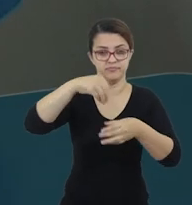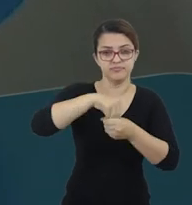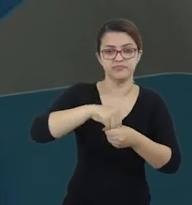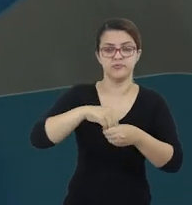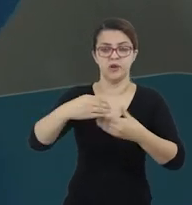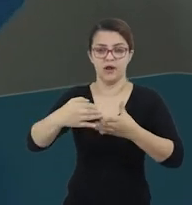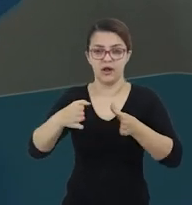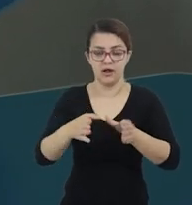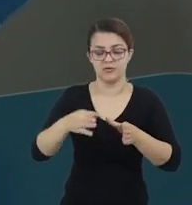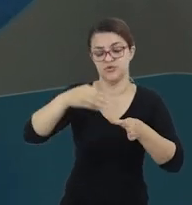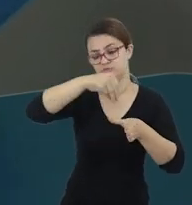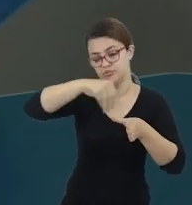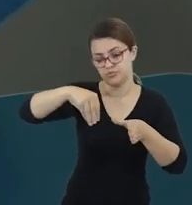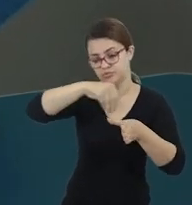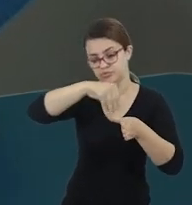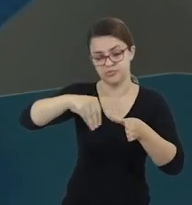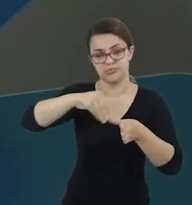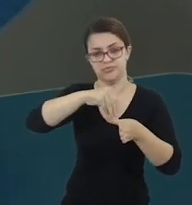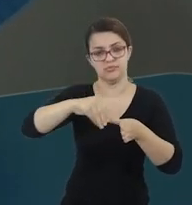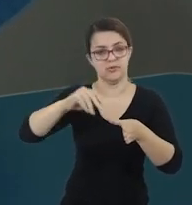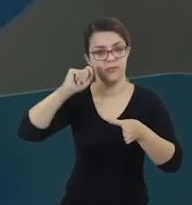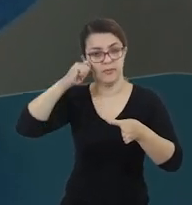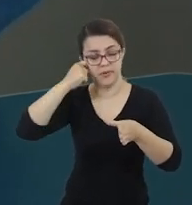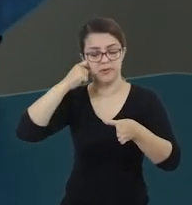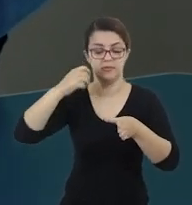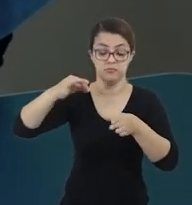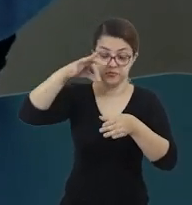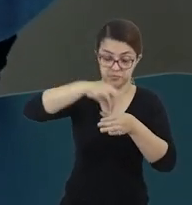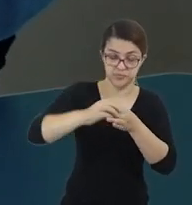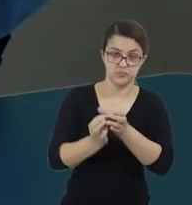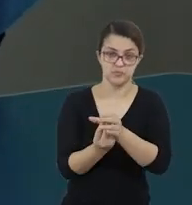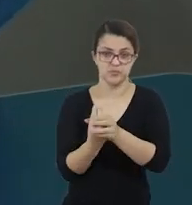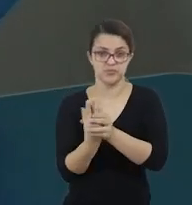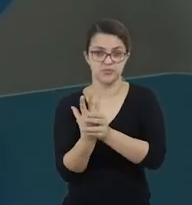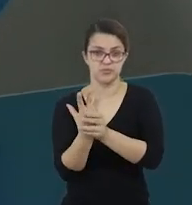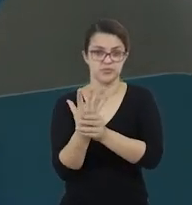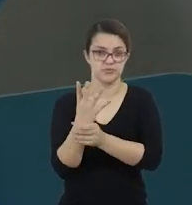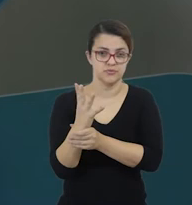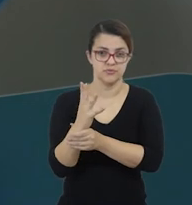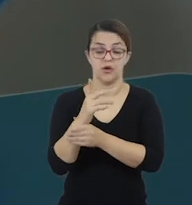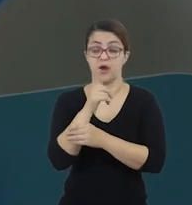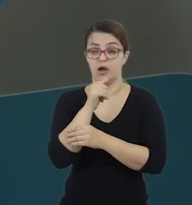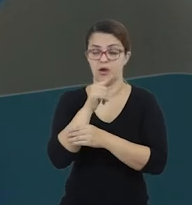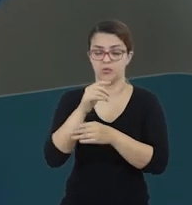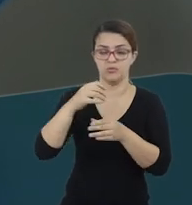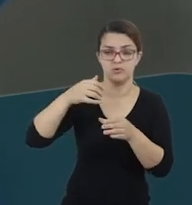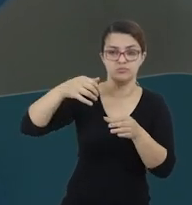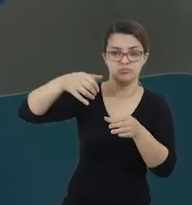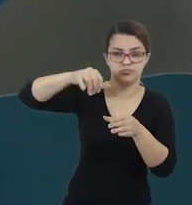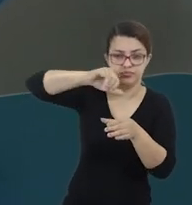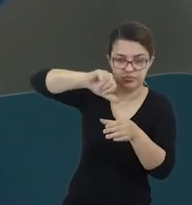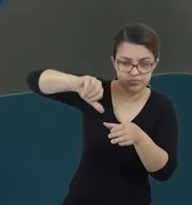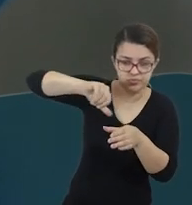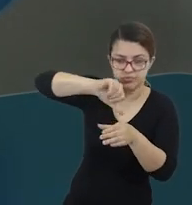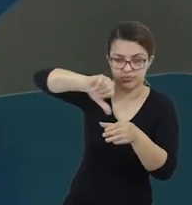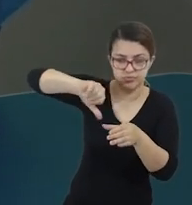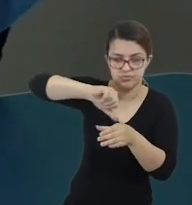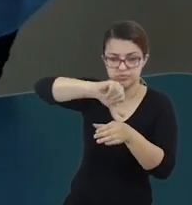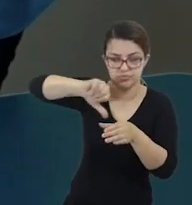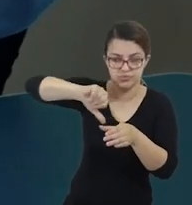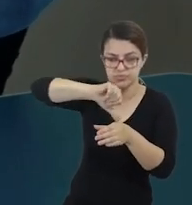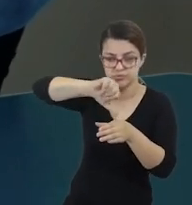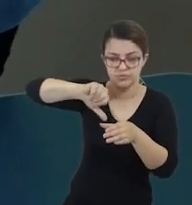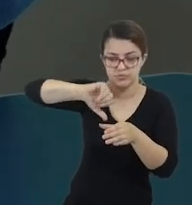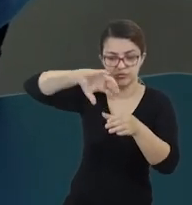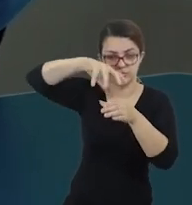depositados cascalhos, areia, terra preta e pequenas plantas, assim como um pequeno recipiente com água. Aqui nós